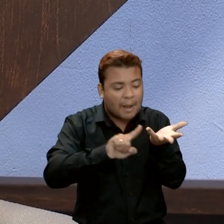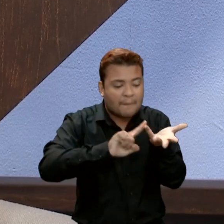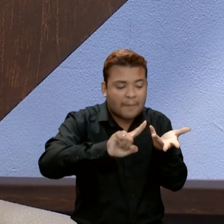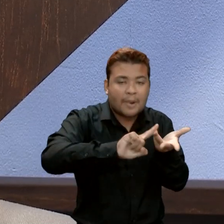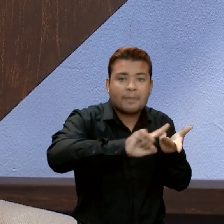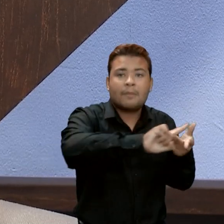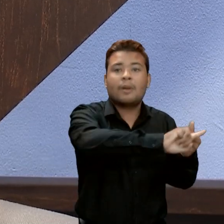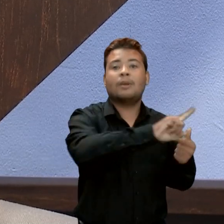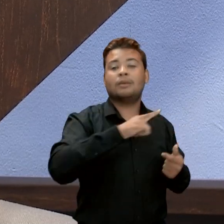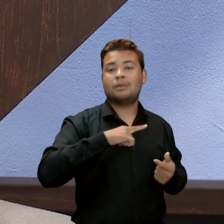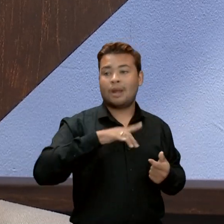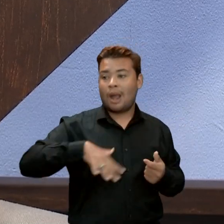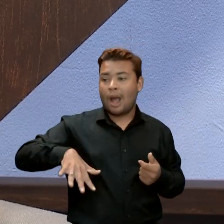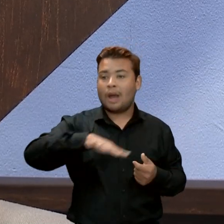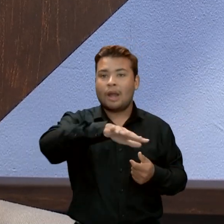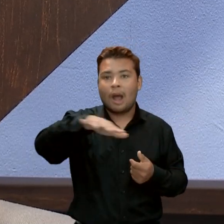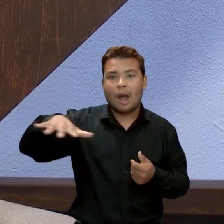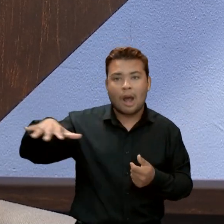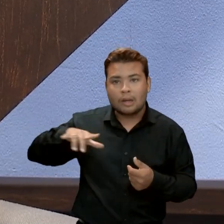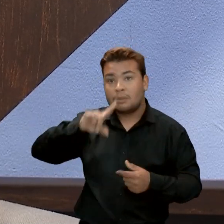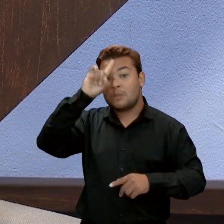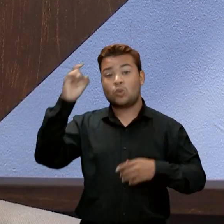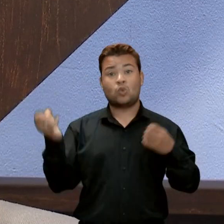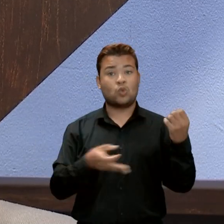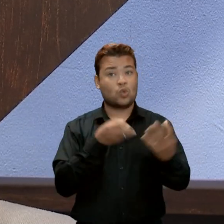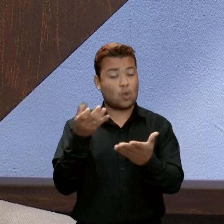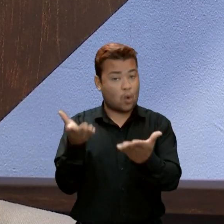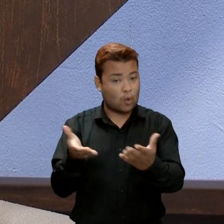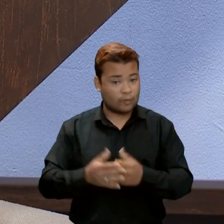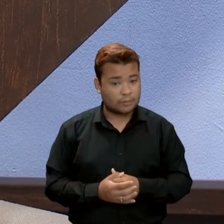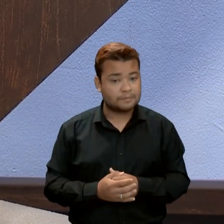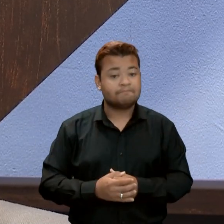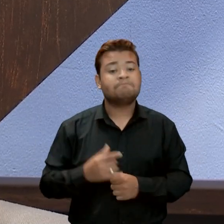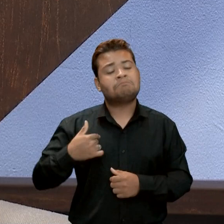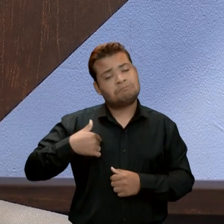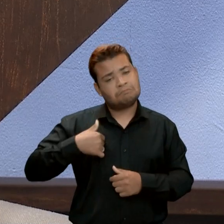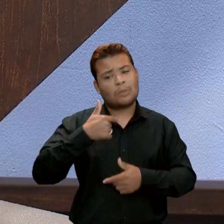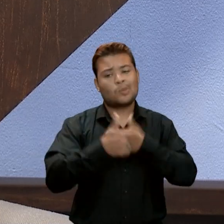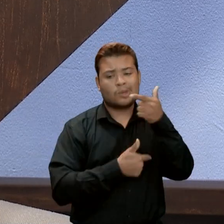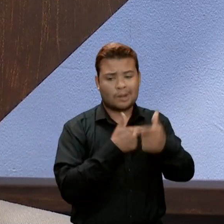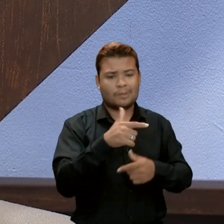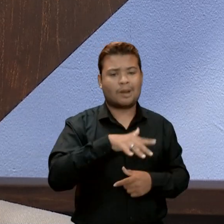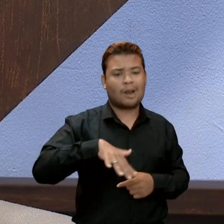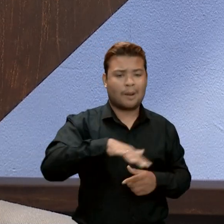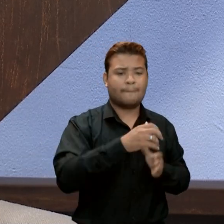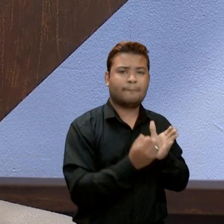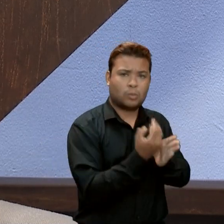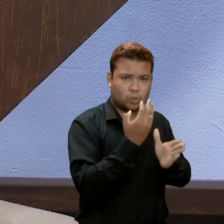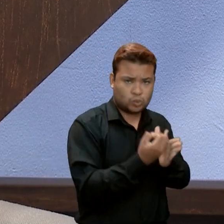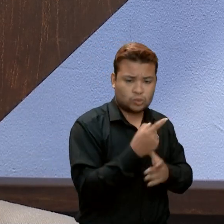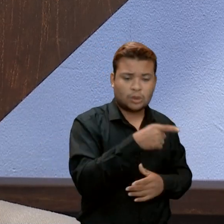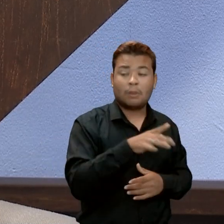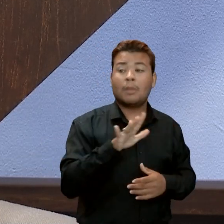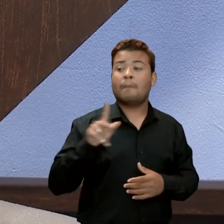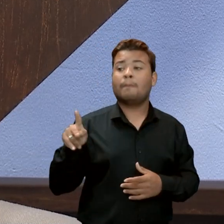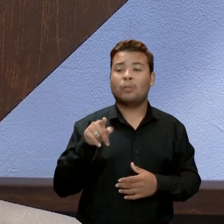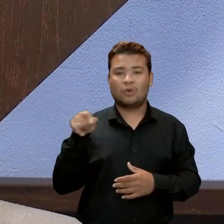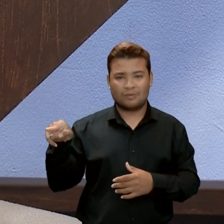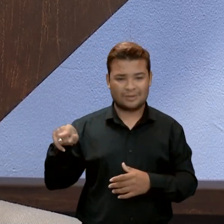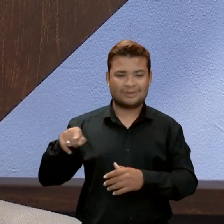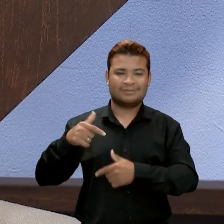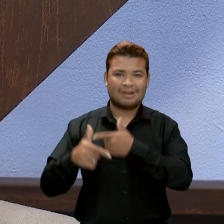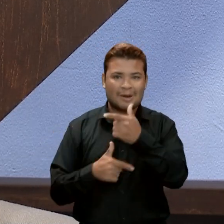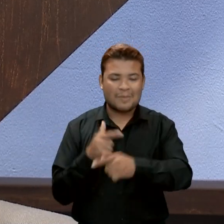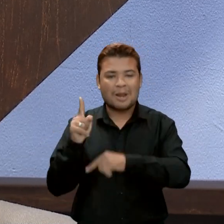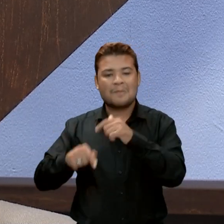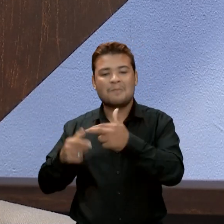em diferentes áreas. Eu, particularmente, trabalho muito dentro da produção, mas o professor Oswaldo na linha de